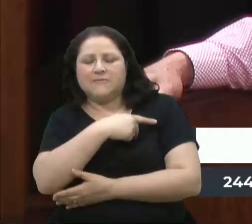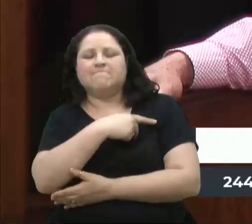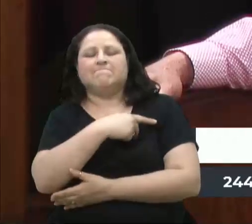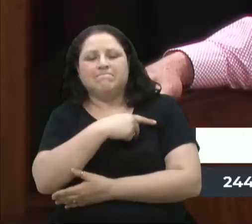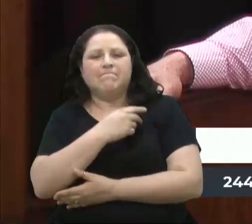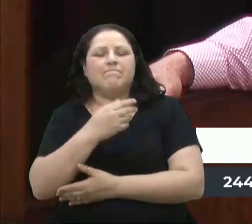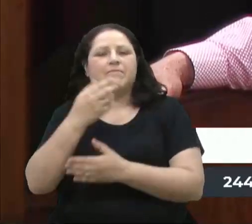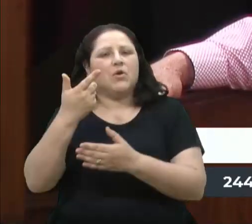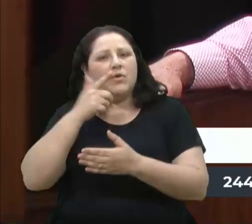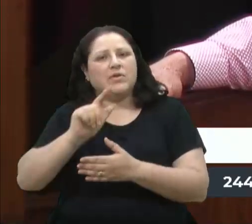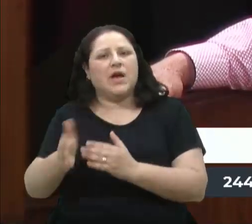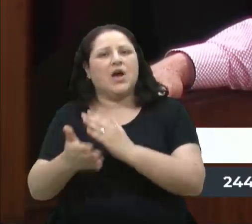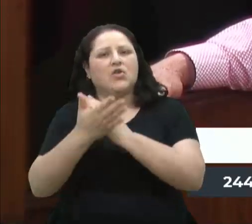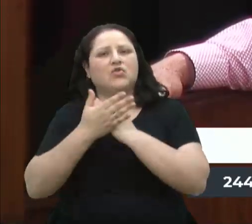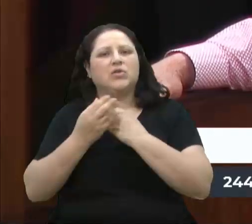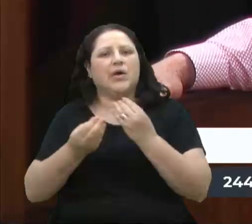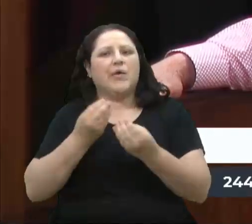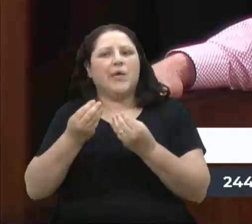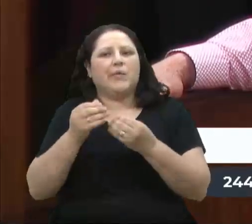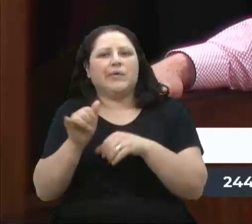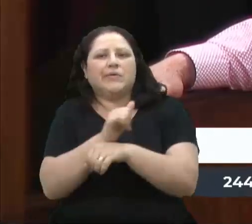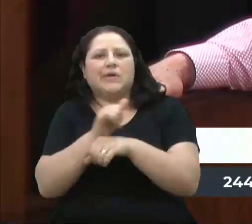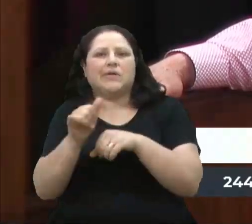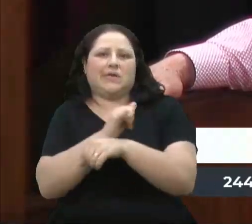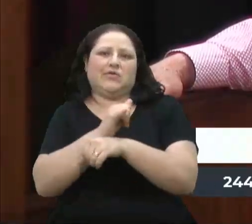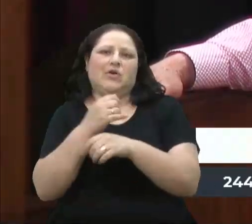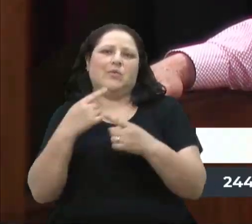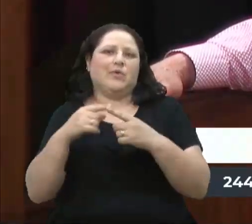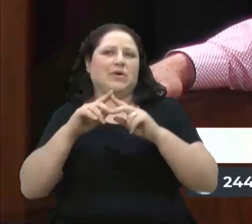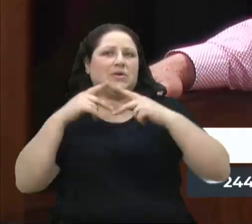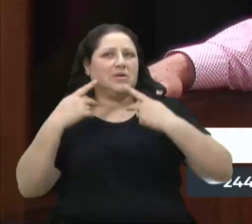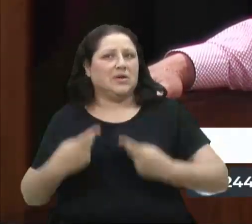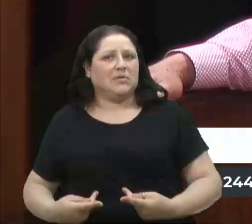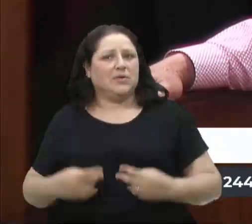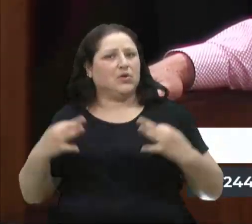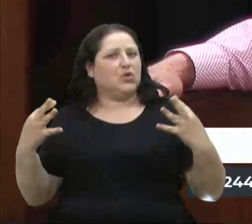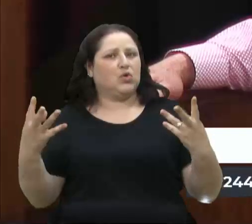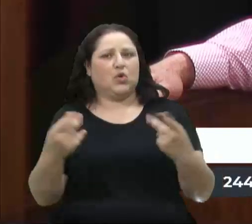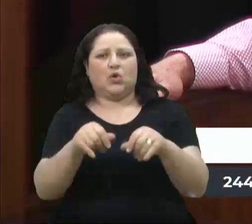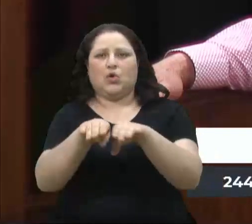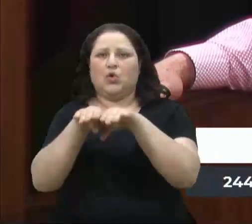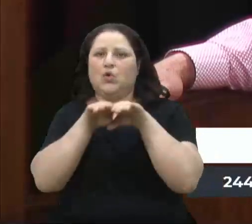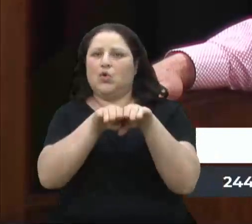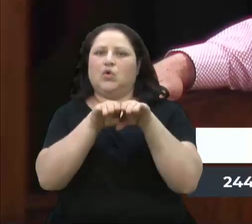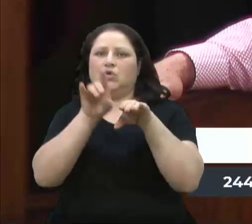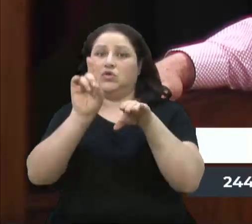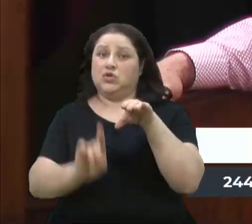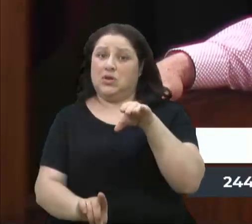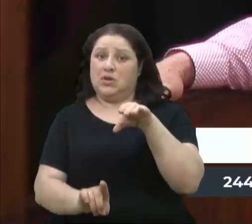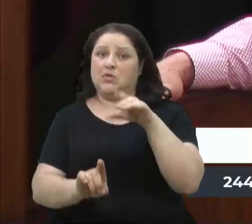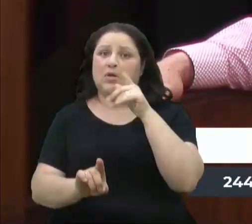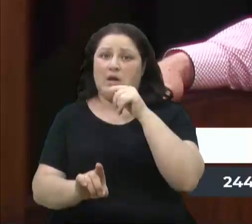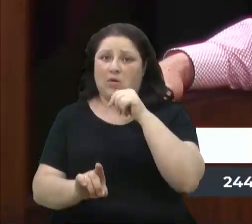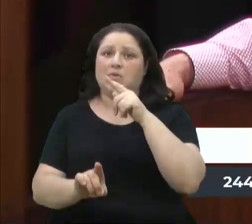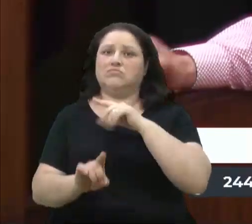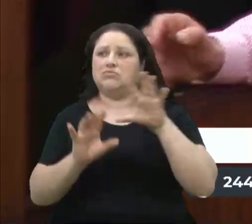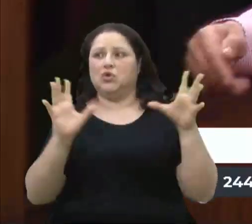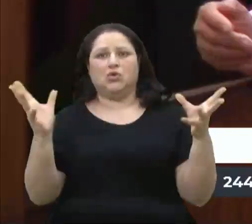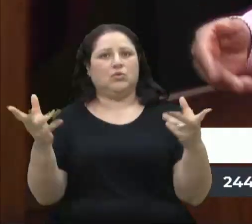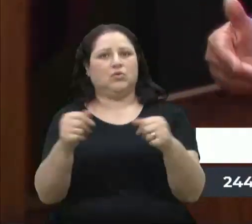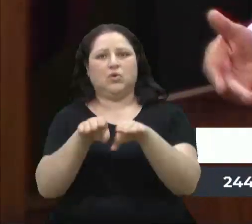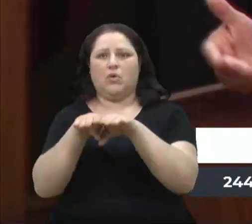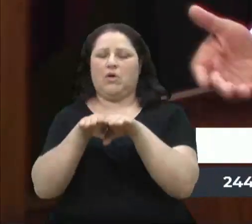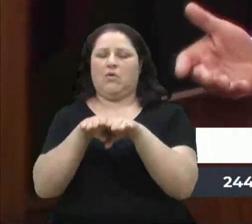forma então? Porque os seres humanos, todos têm os mesmos direitos. Então a gente vai